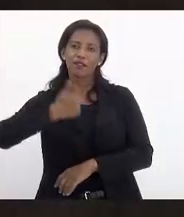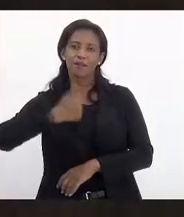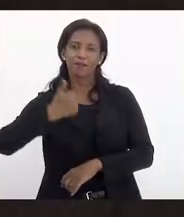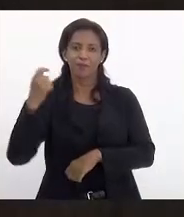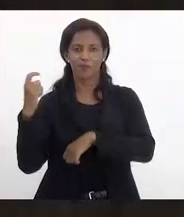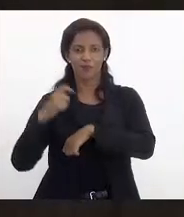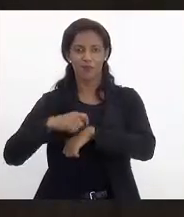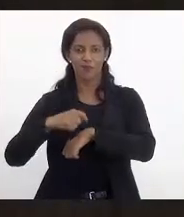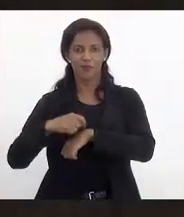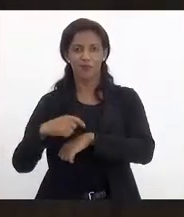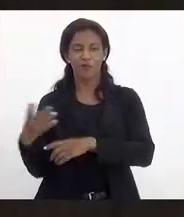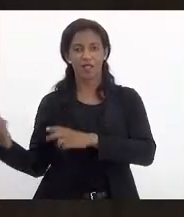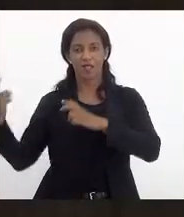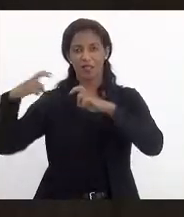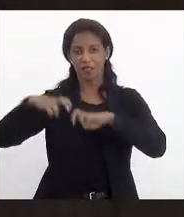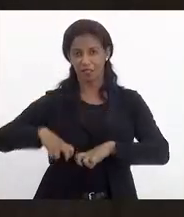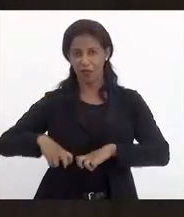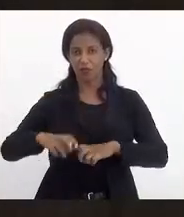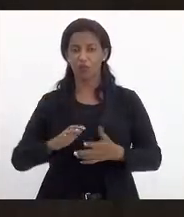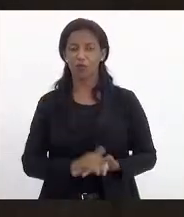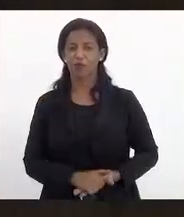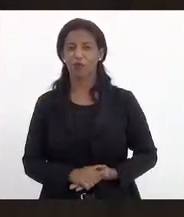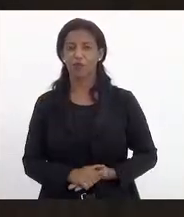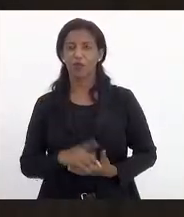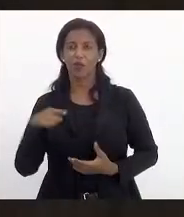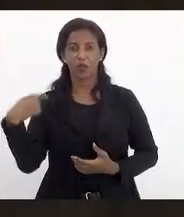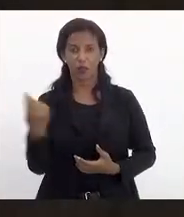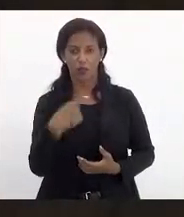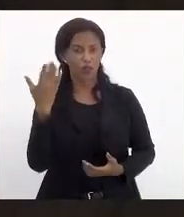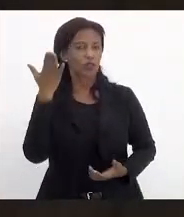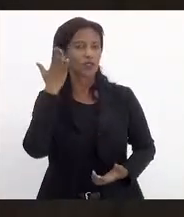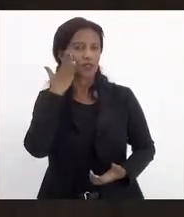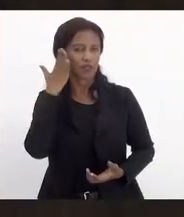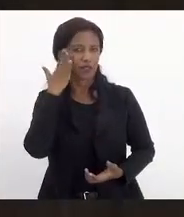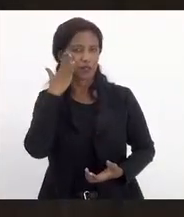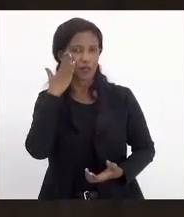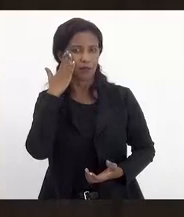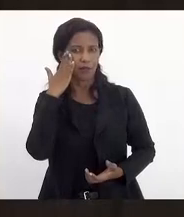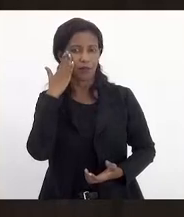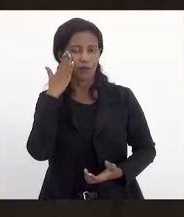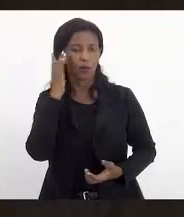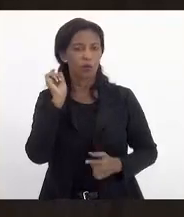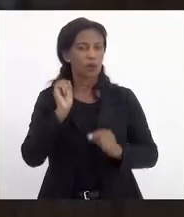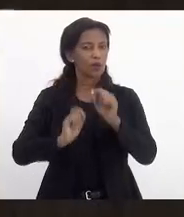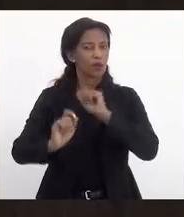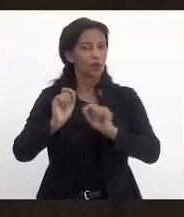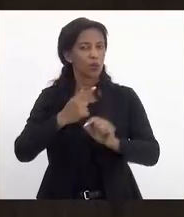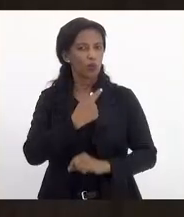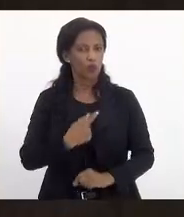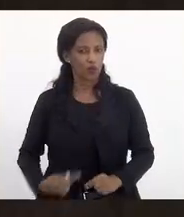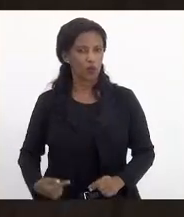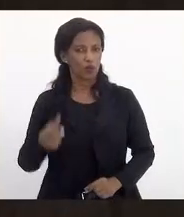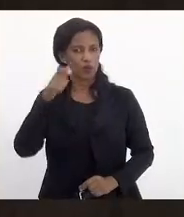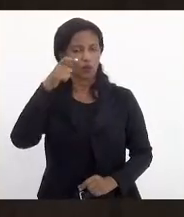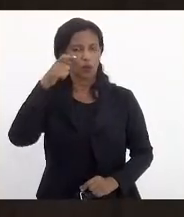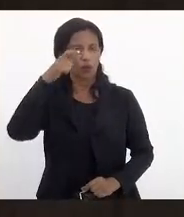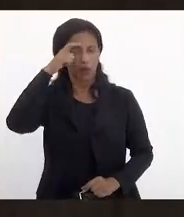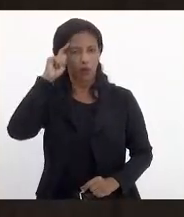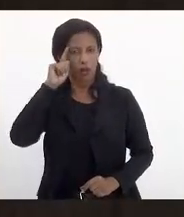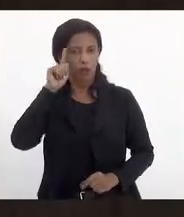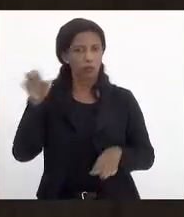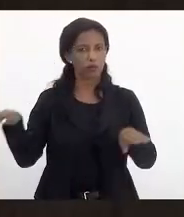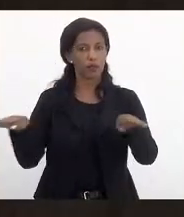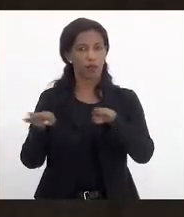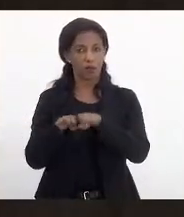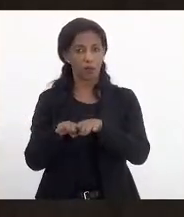no primeiro momento em que sentou com Vossa Excelência, nós já sabíamos que a intenção do governador Cláudio Castro e de Vossa Excelência era o